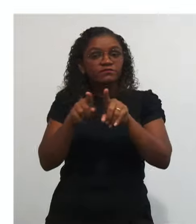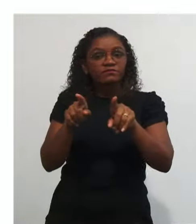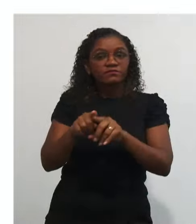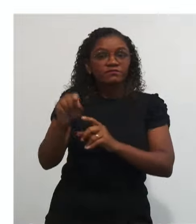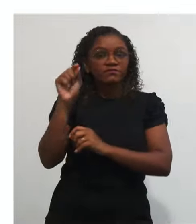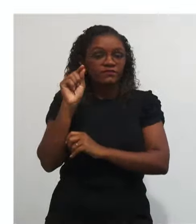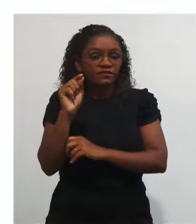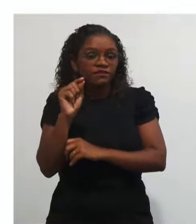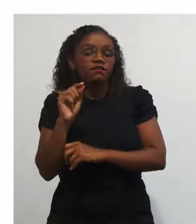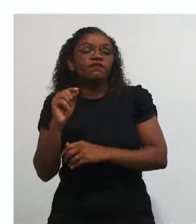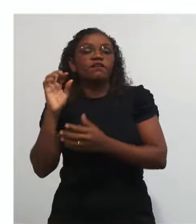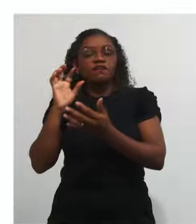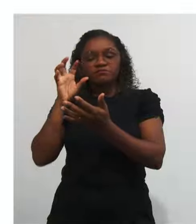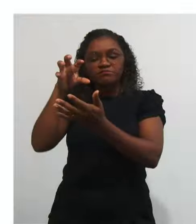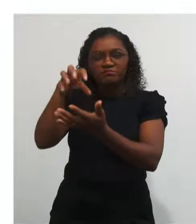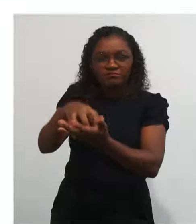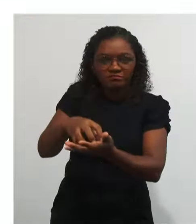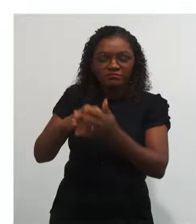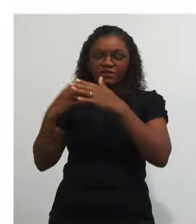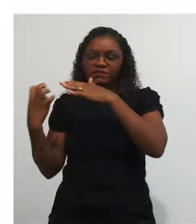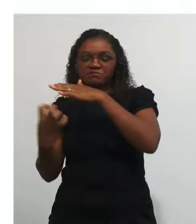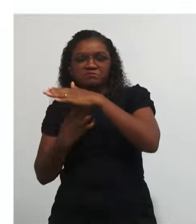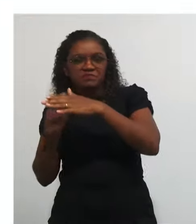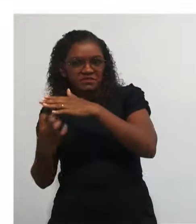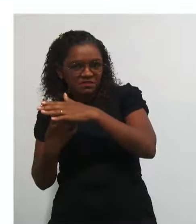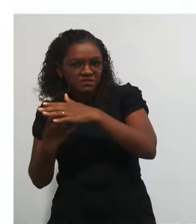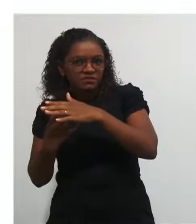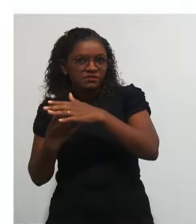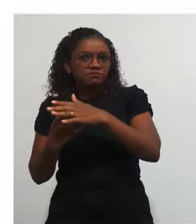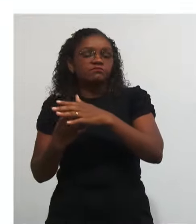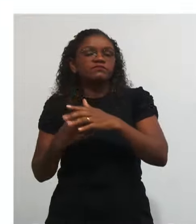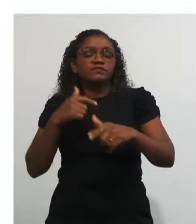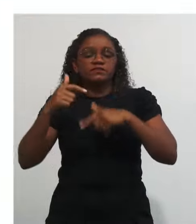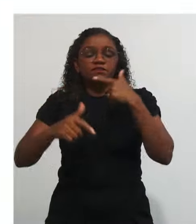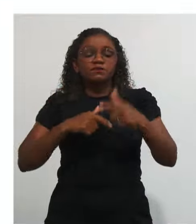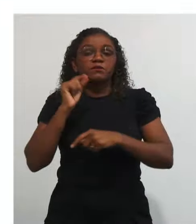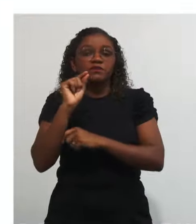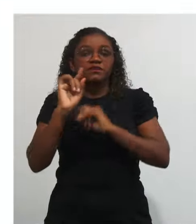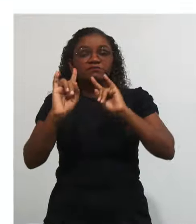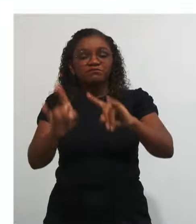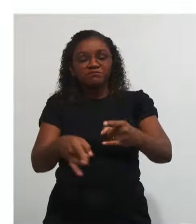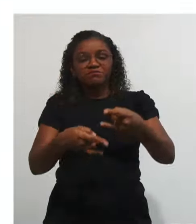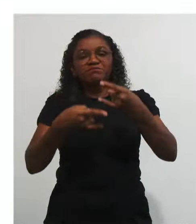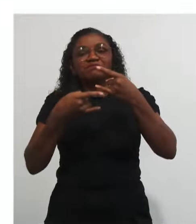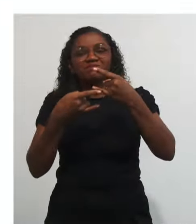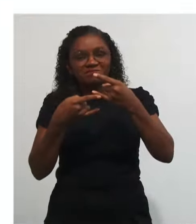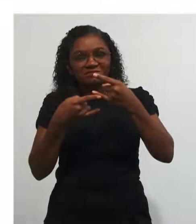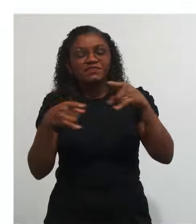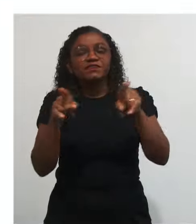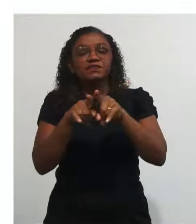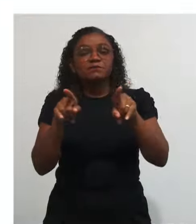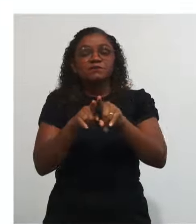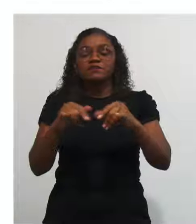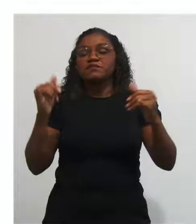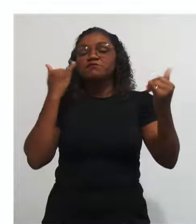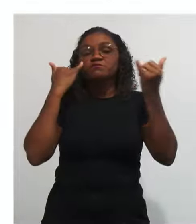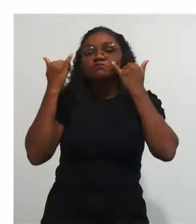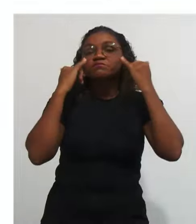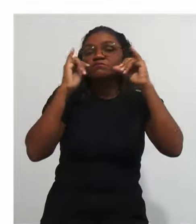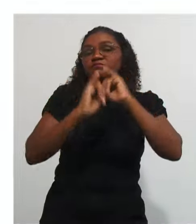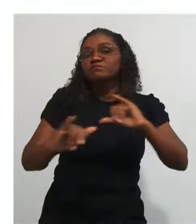as organizações as empresas podem trabalhar remotamente e compartilhar informações